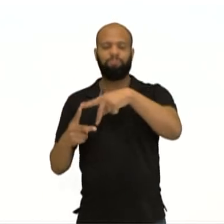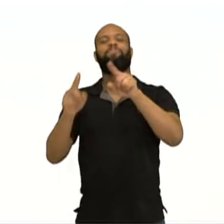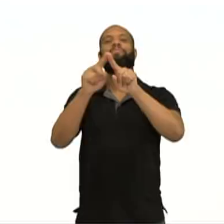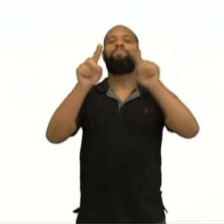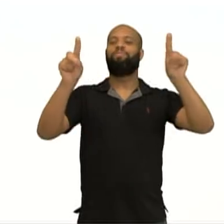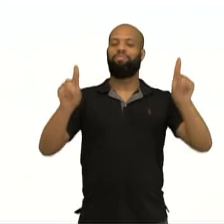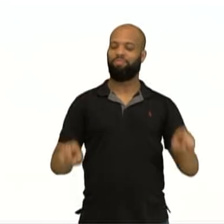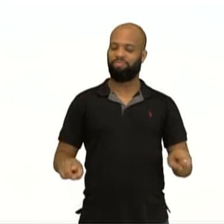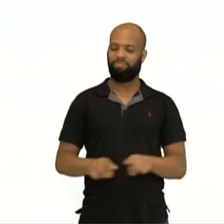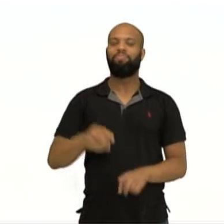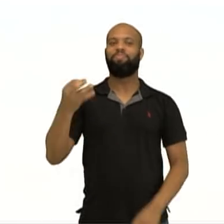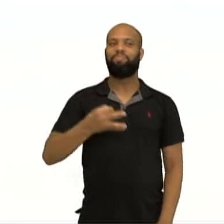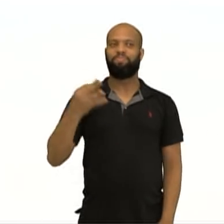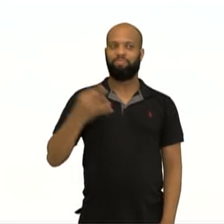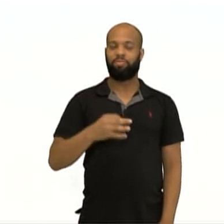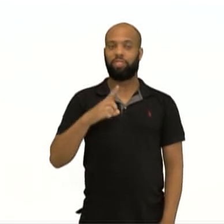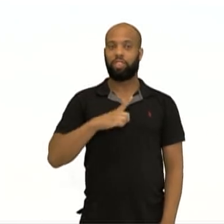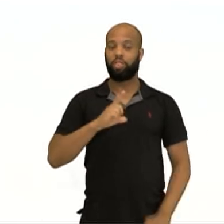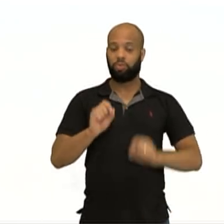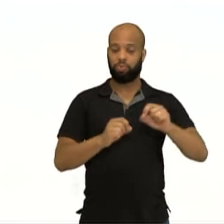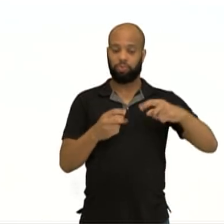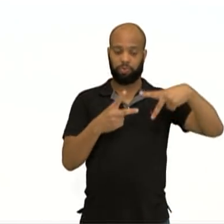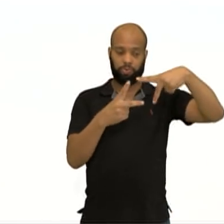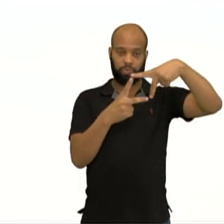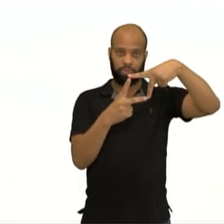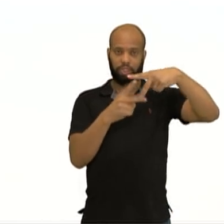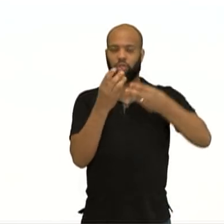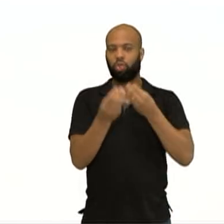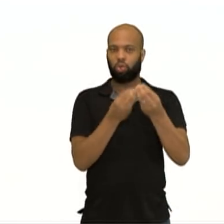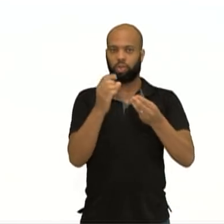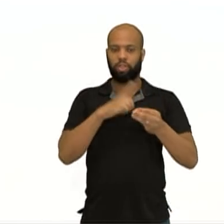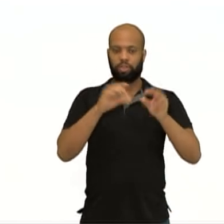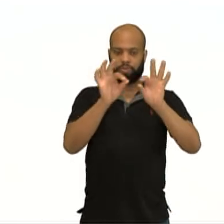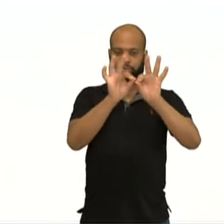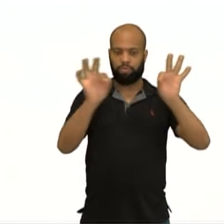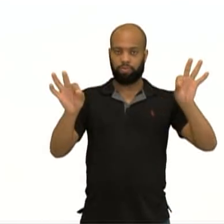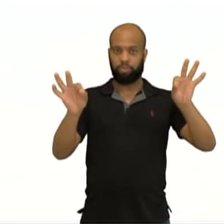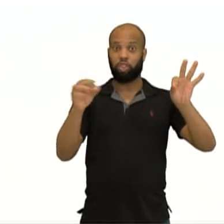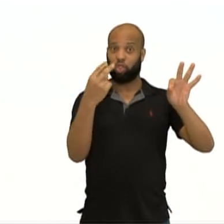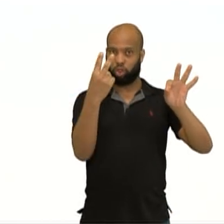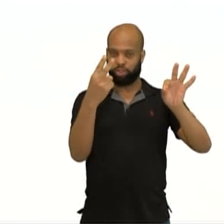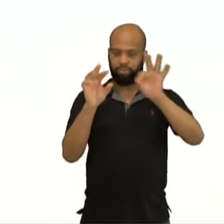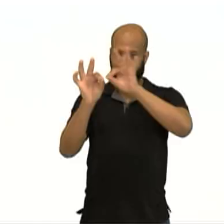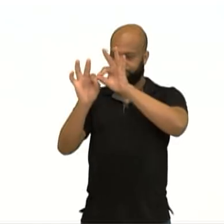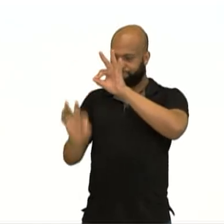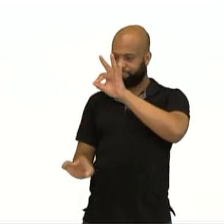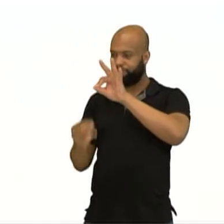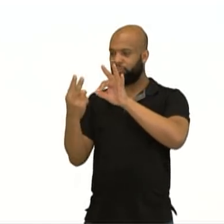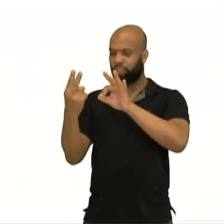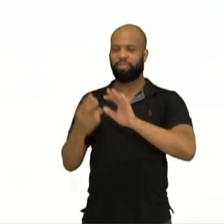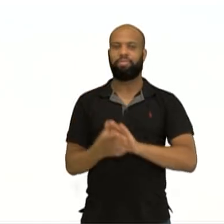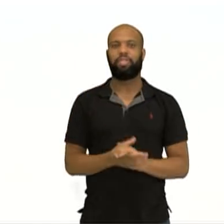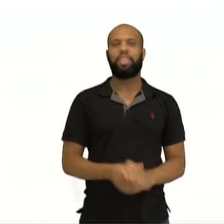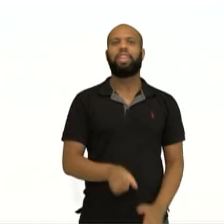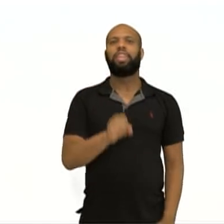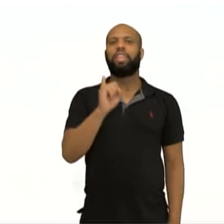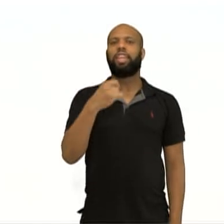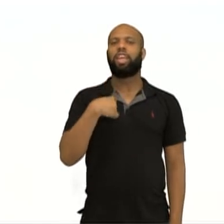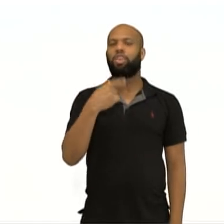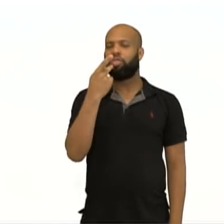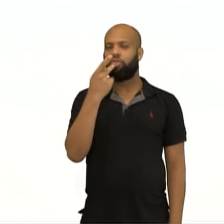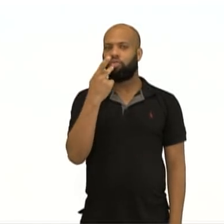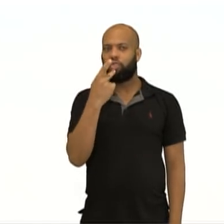Qual quadrado? Um quadrado de 2 por 2. Ah, professora, então por isso que quando eu falo 1